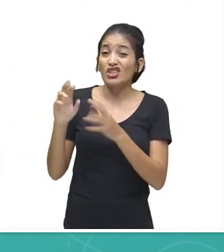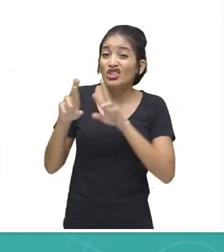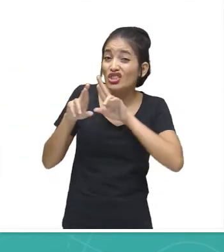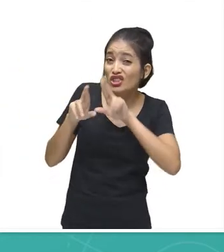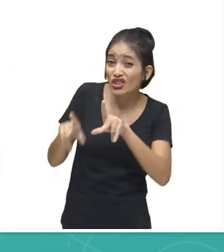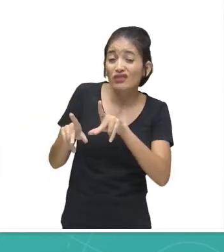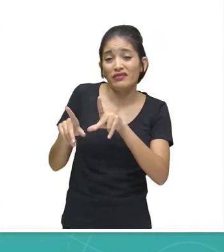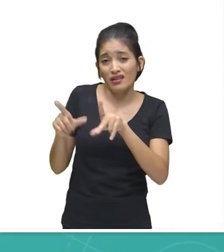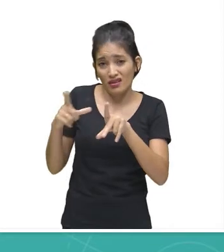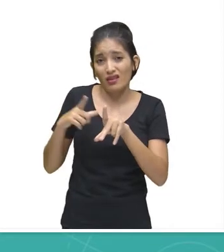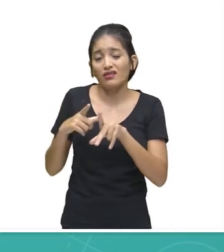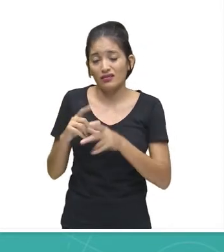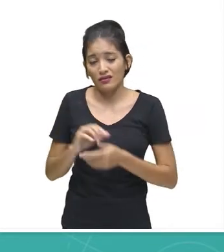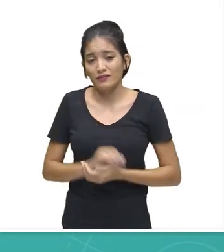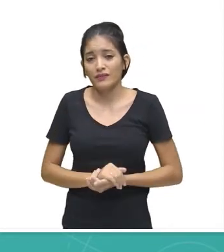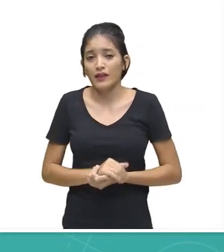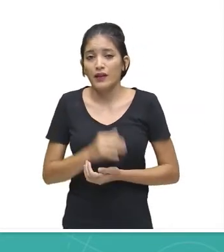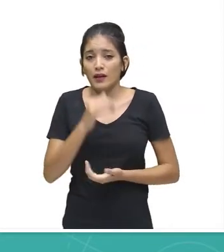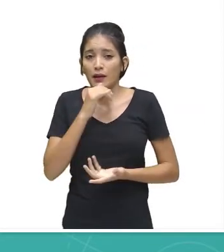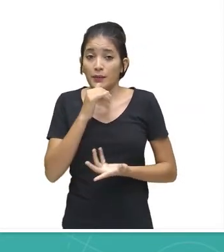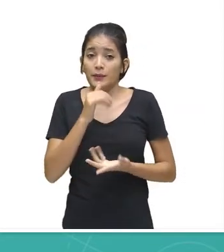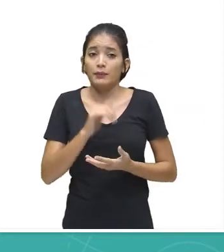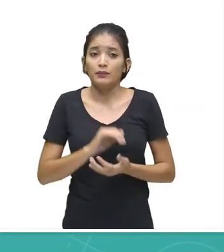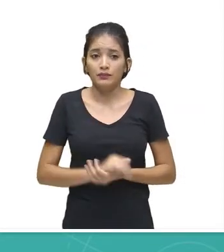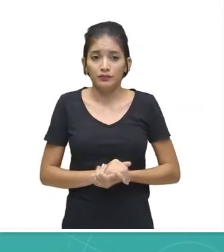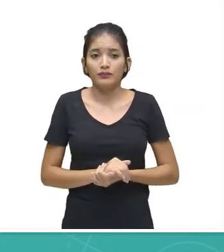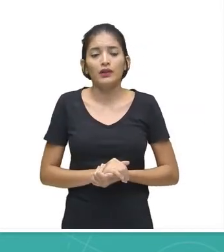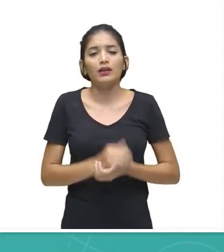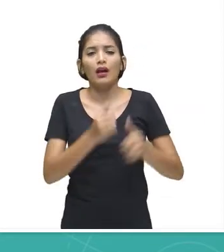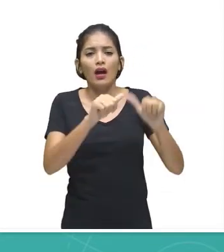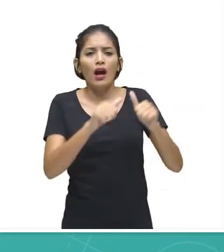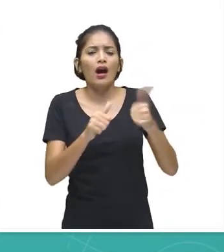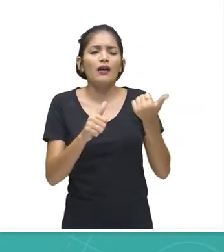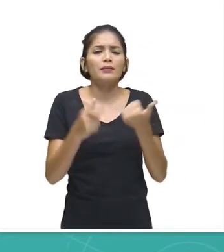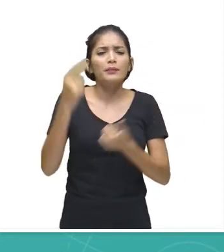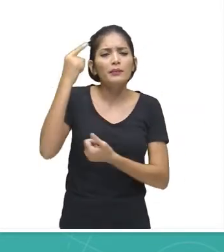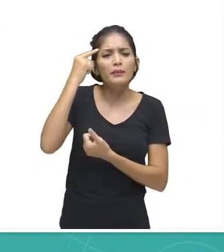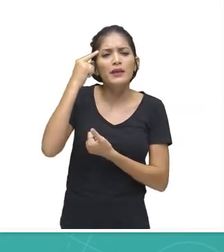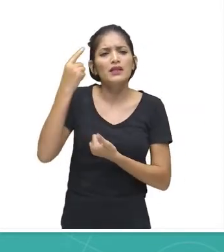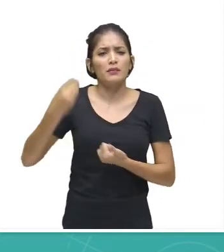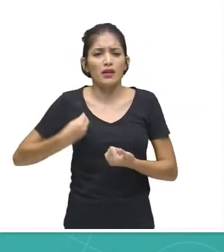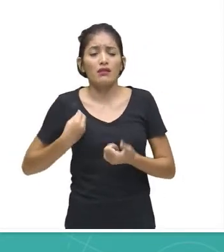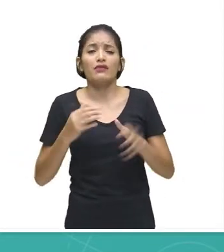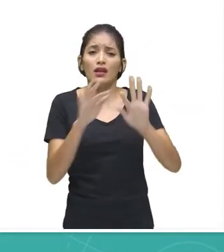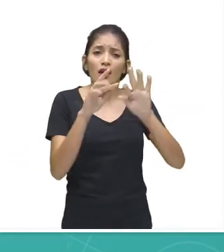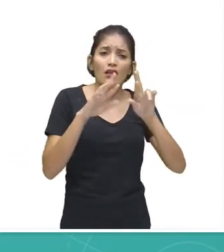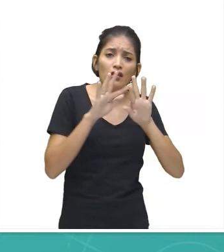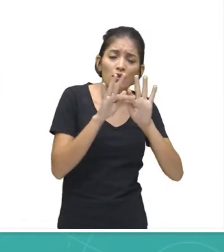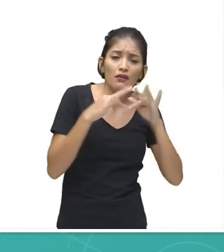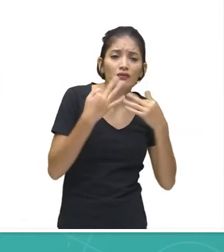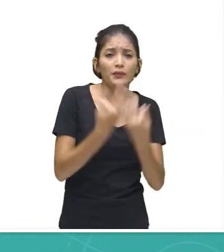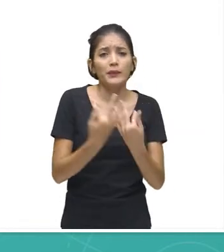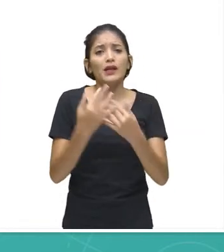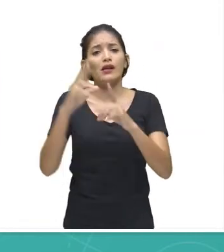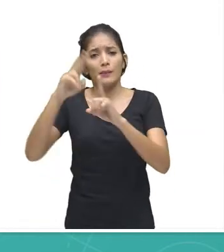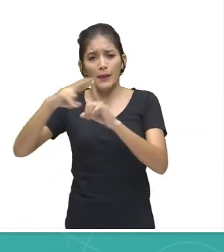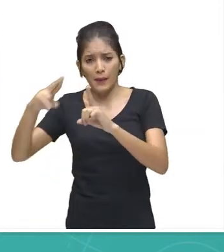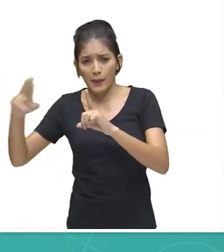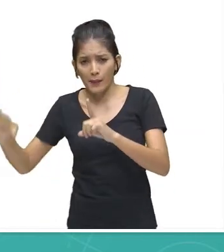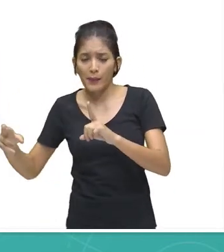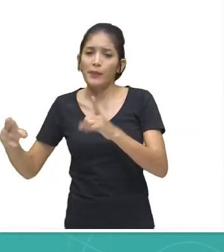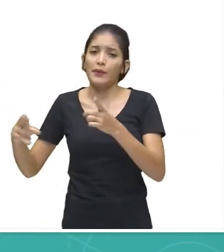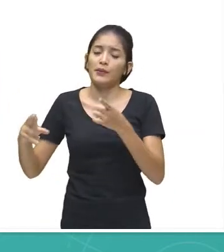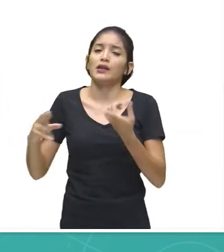ver. Analisar se trata-se de uma visão deformada da vida, da família, da religião,